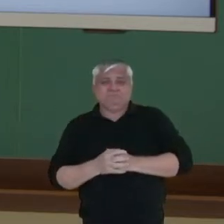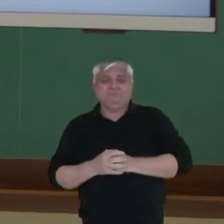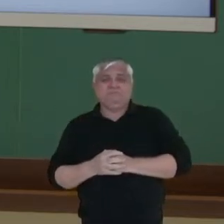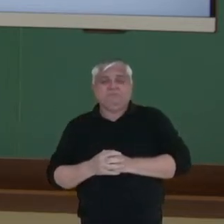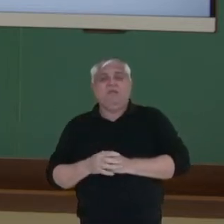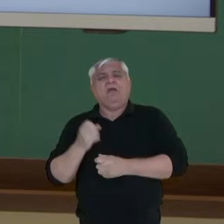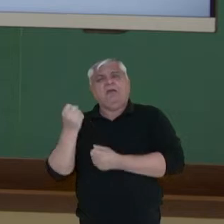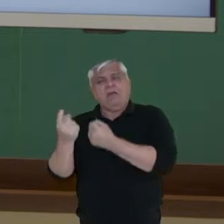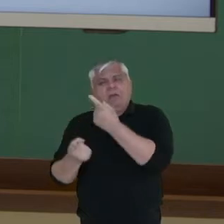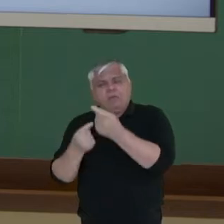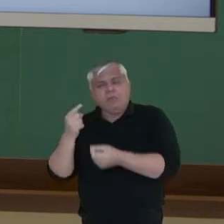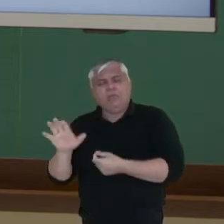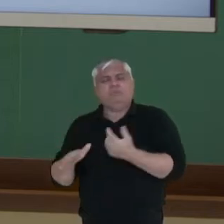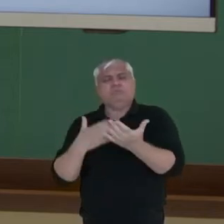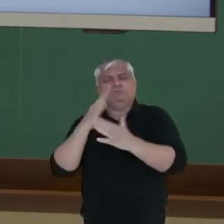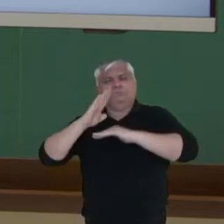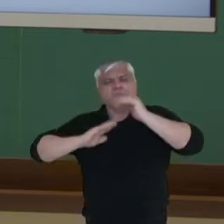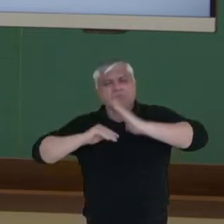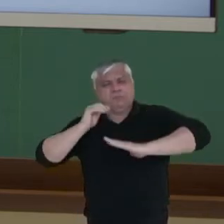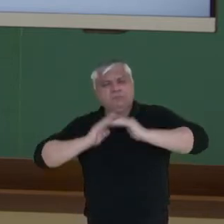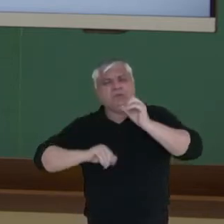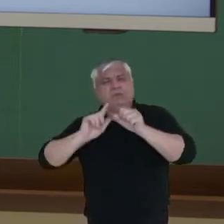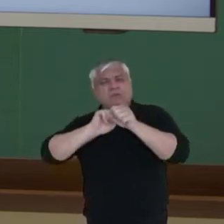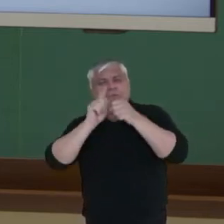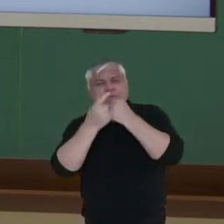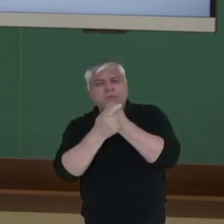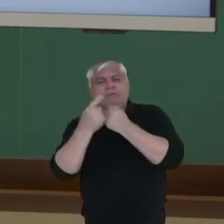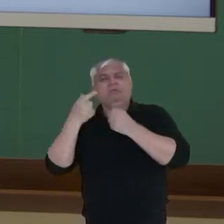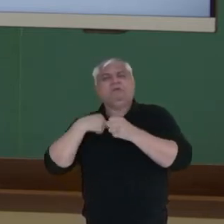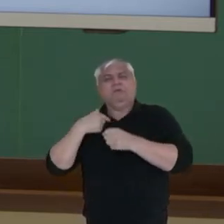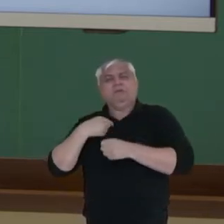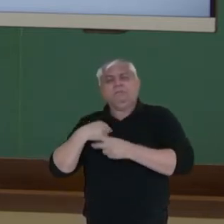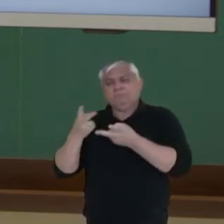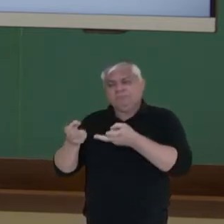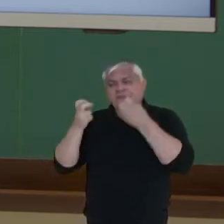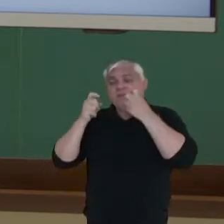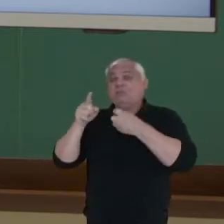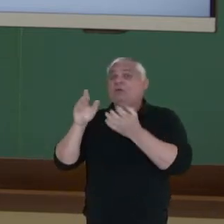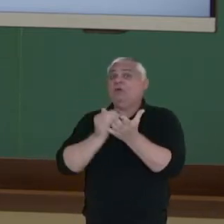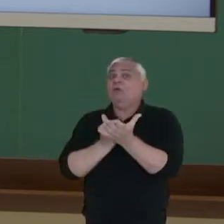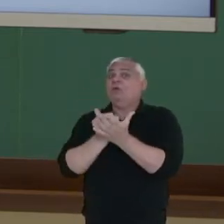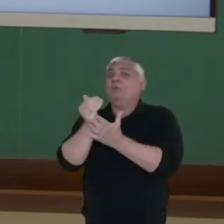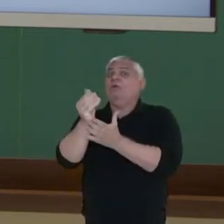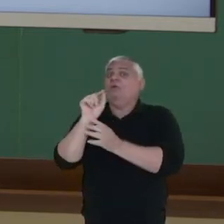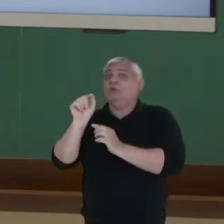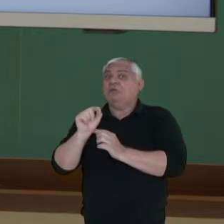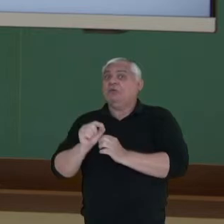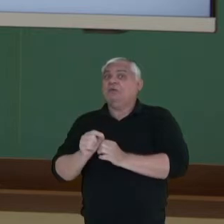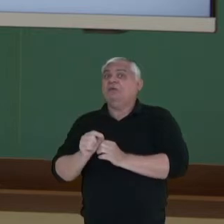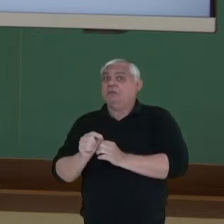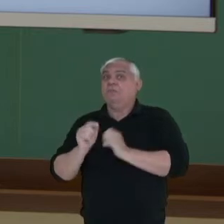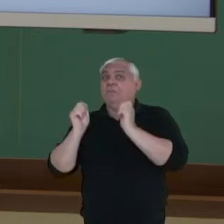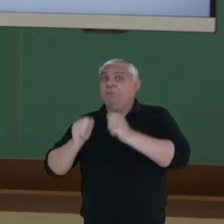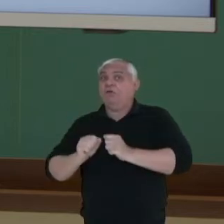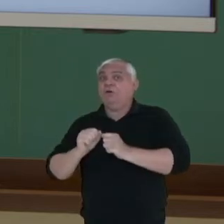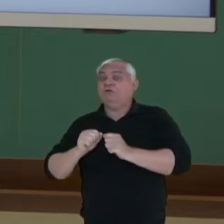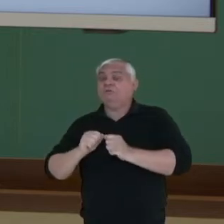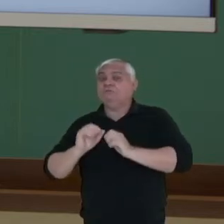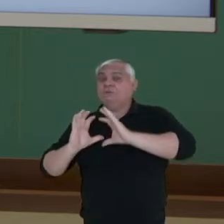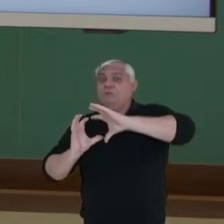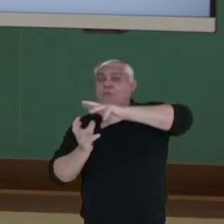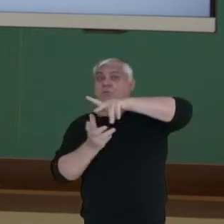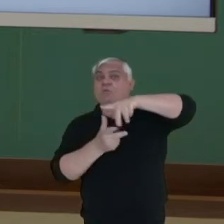Alguns geógrafos temem, inclusive, o início de um conflito com peso mundial nessa região.